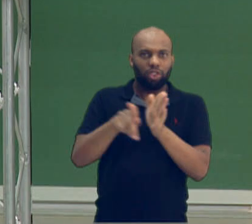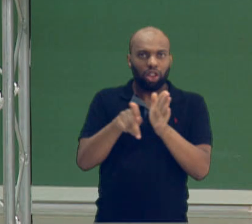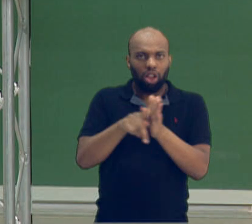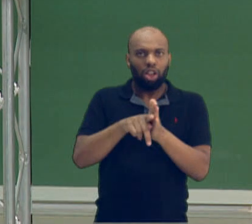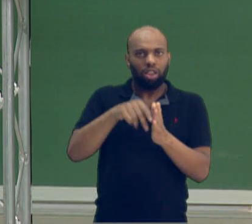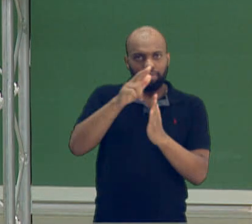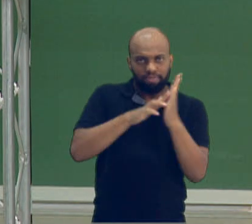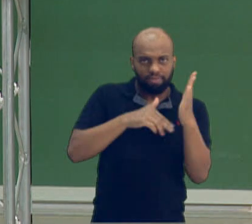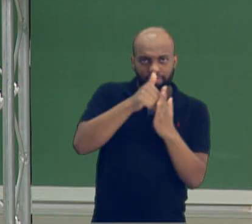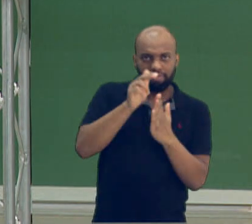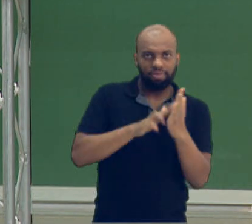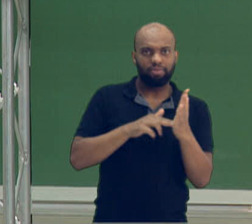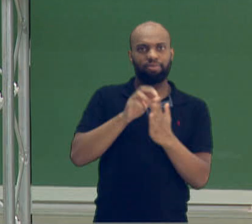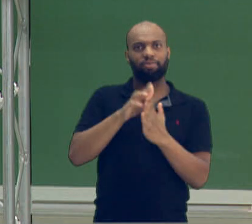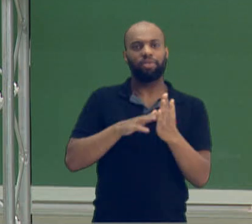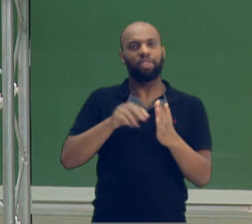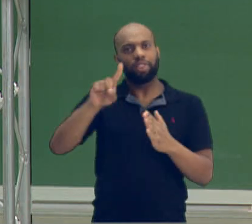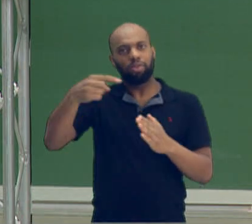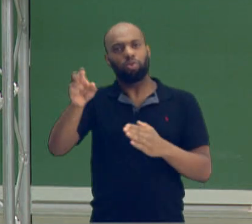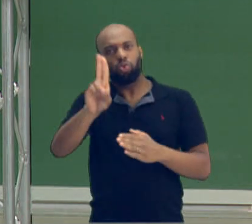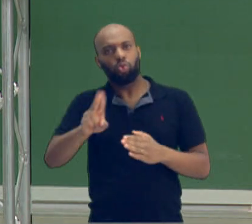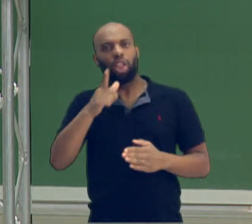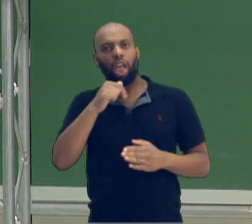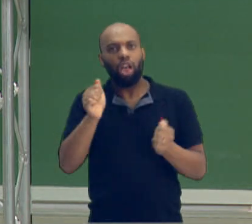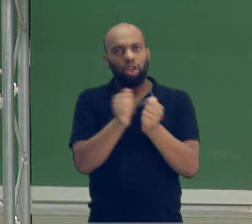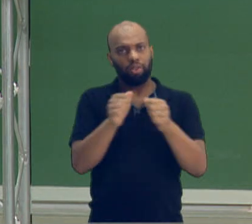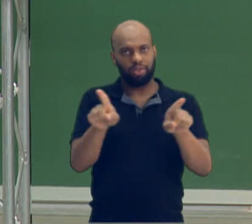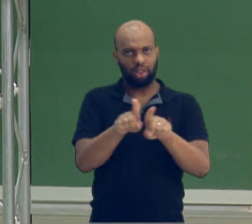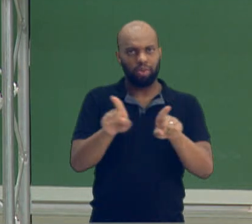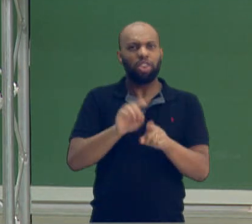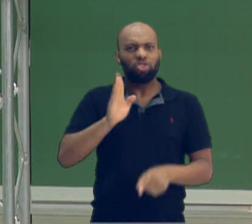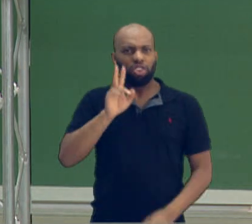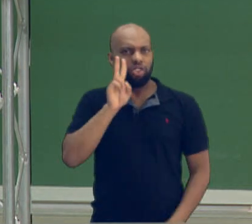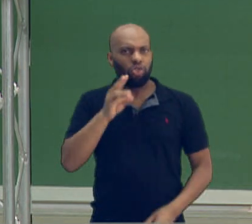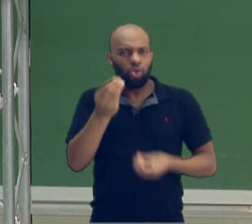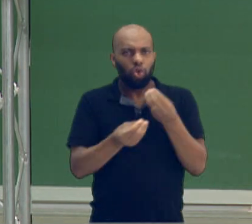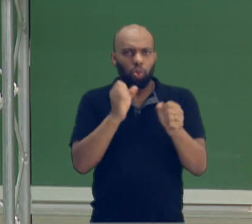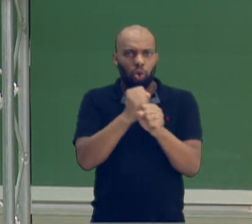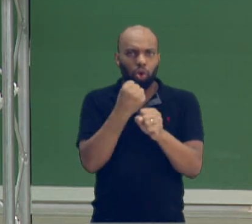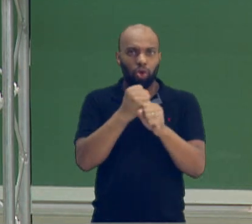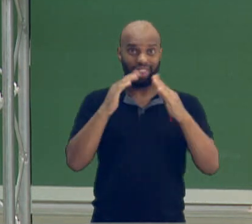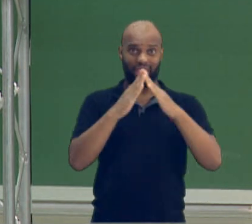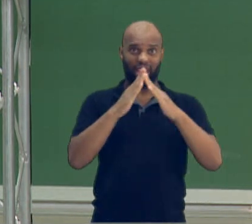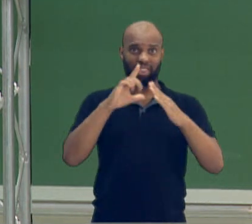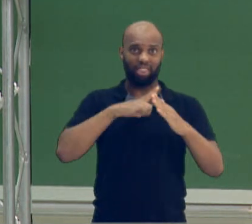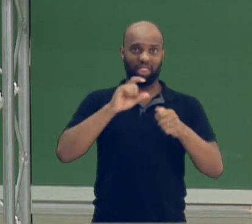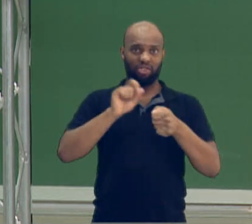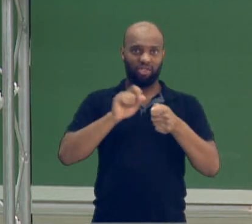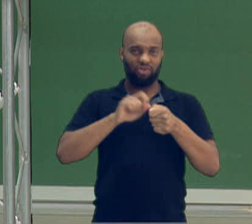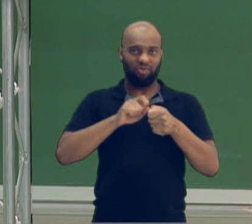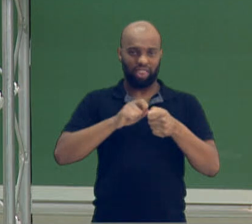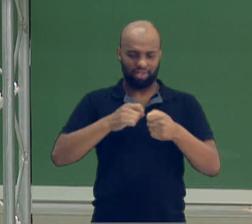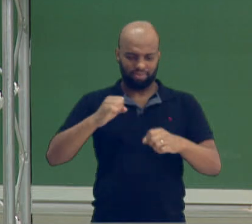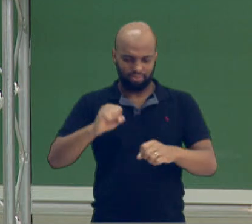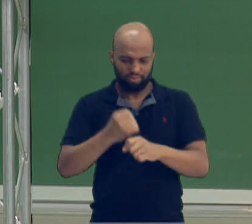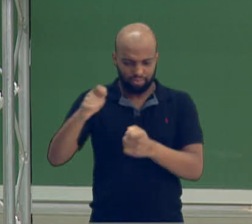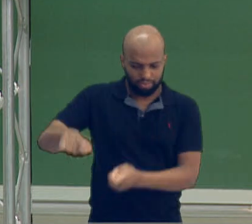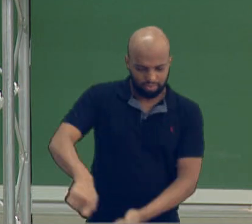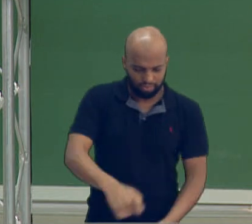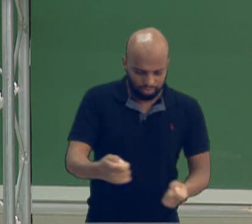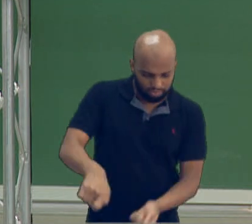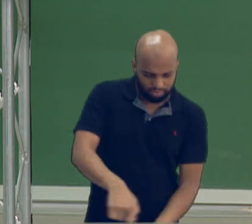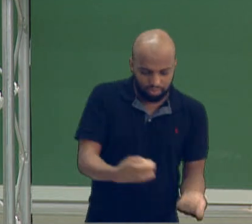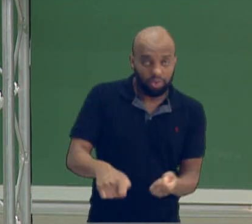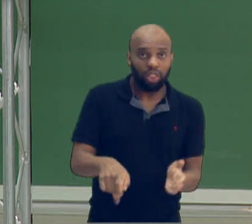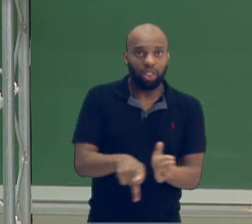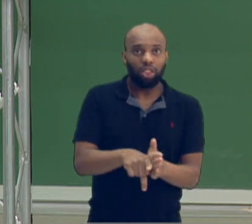vocês já viram uma casa sendo construída, né? Tem aquela massa, argamassa colocada na parede. Aquilo lá é colocado